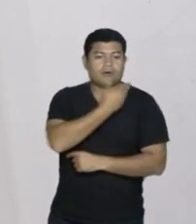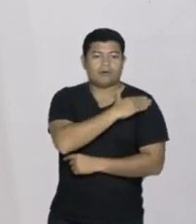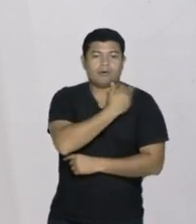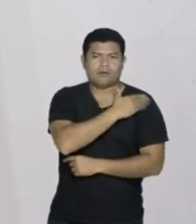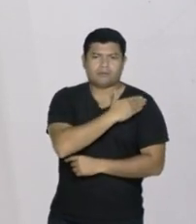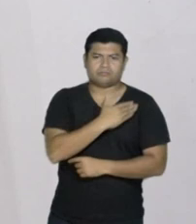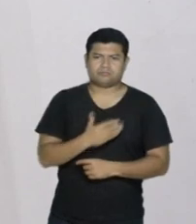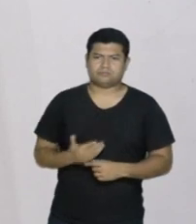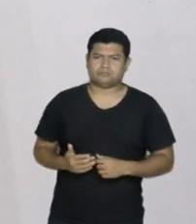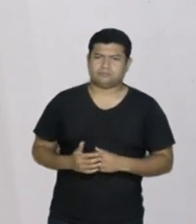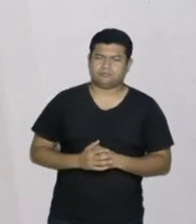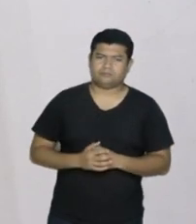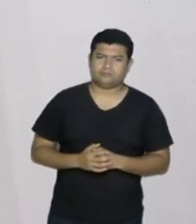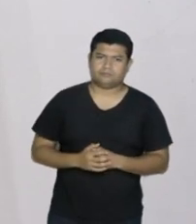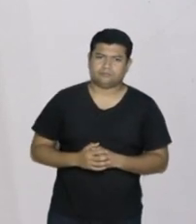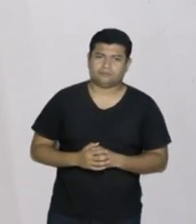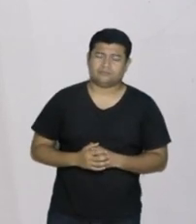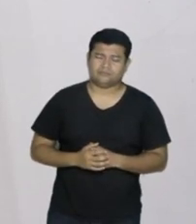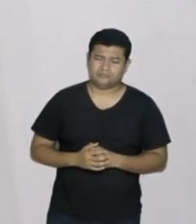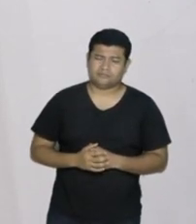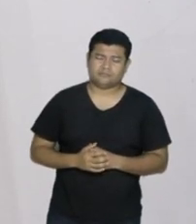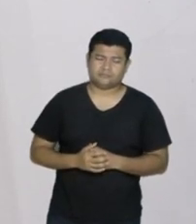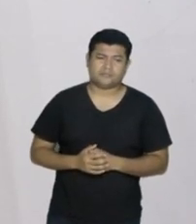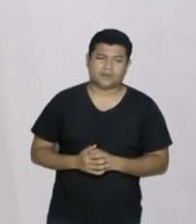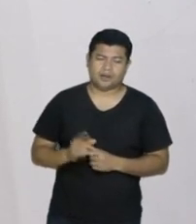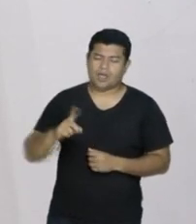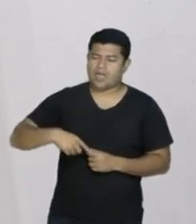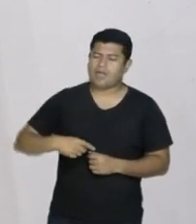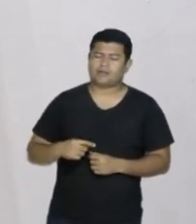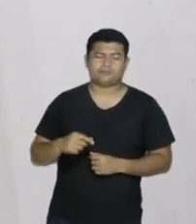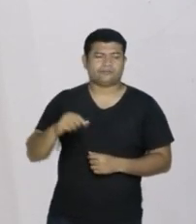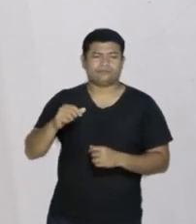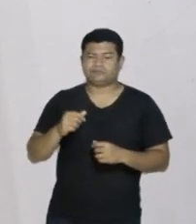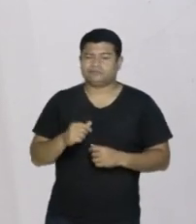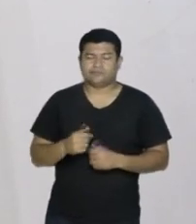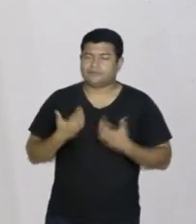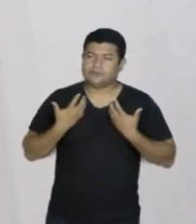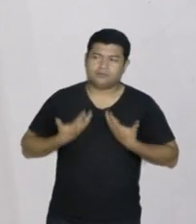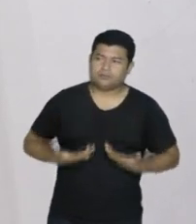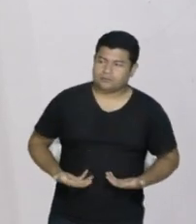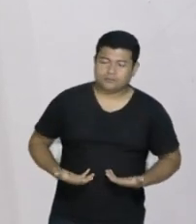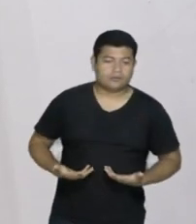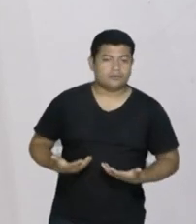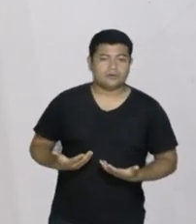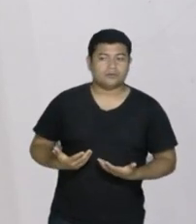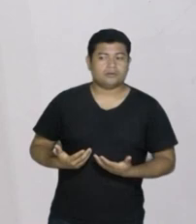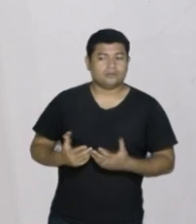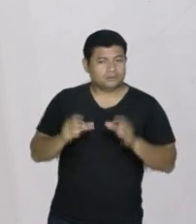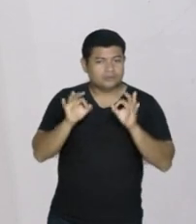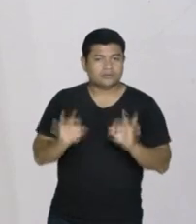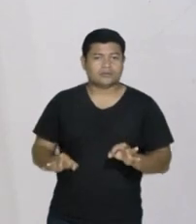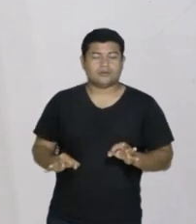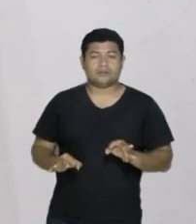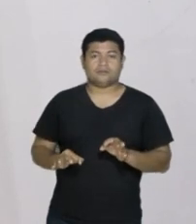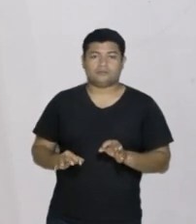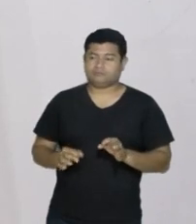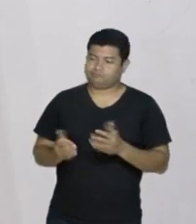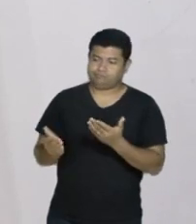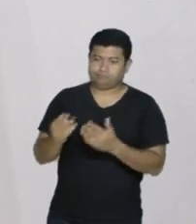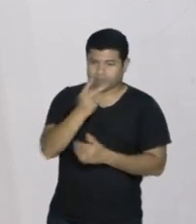Olha é cansativo cansativo certamente quem escreveu